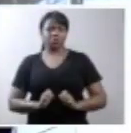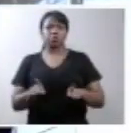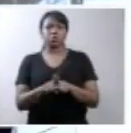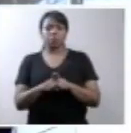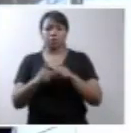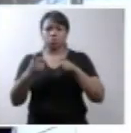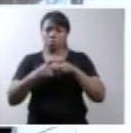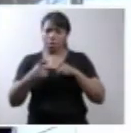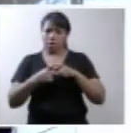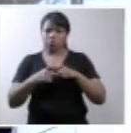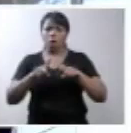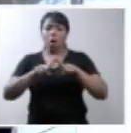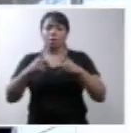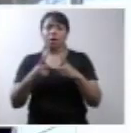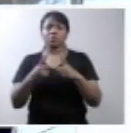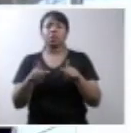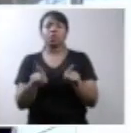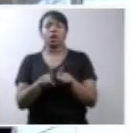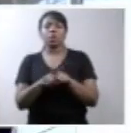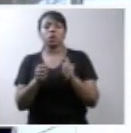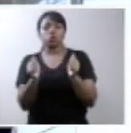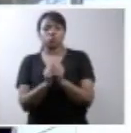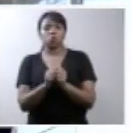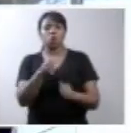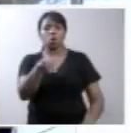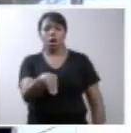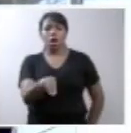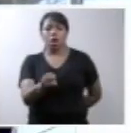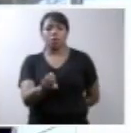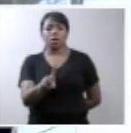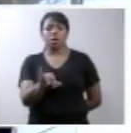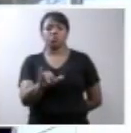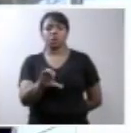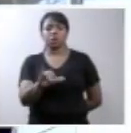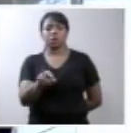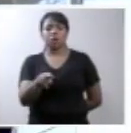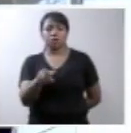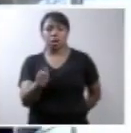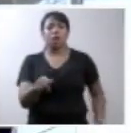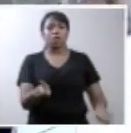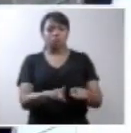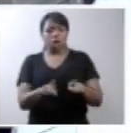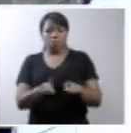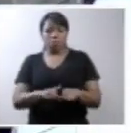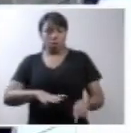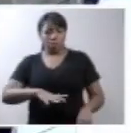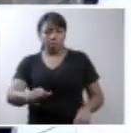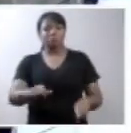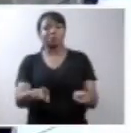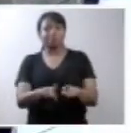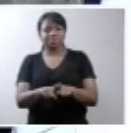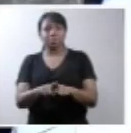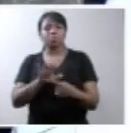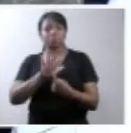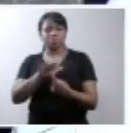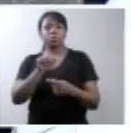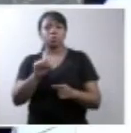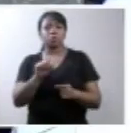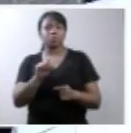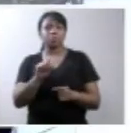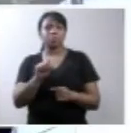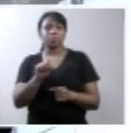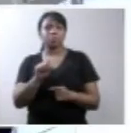médico nem com a missão e a nobreza da Medicina o aborto terapêutico é questionado por várias autoridades